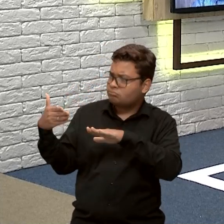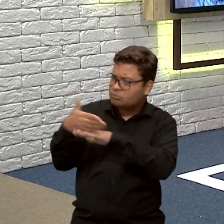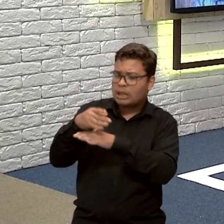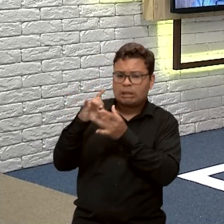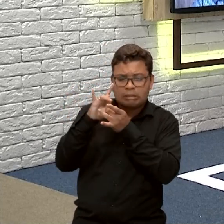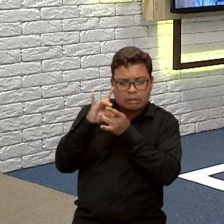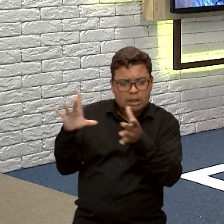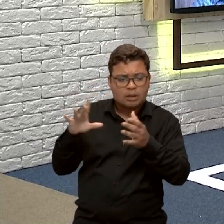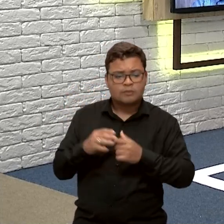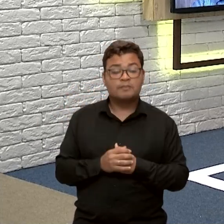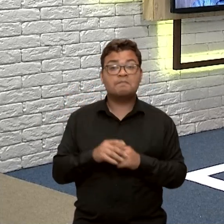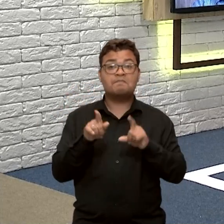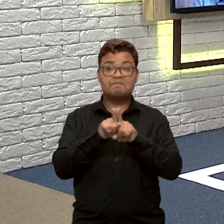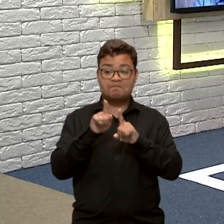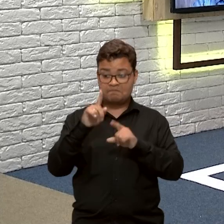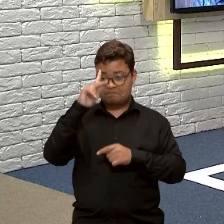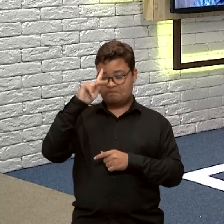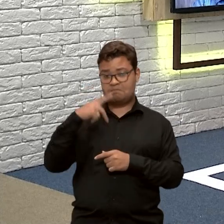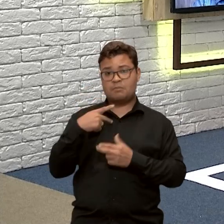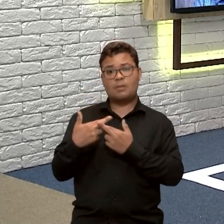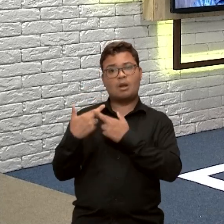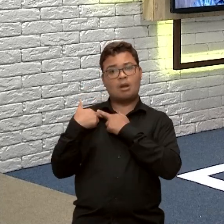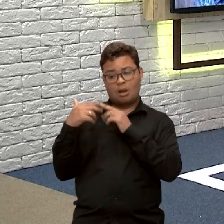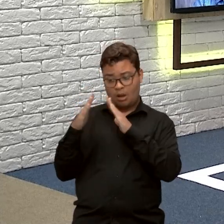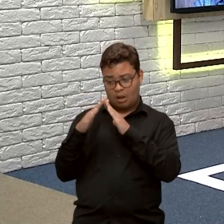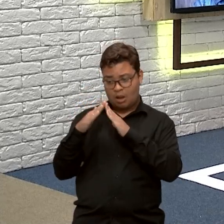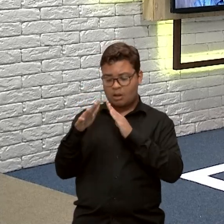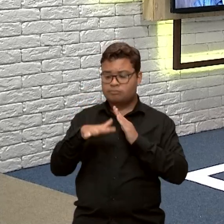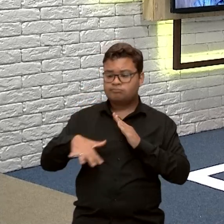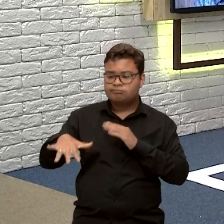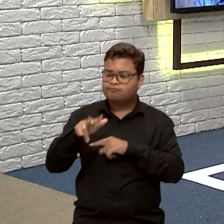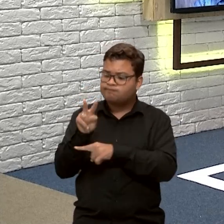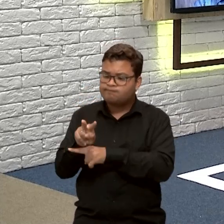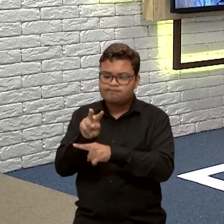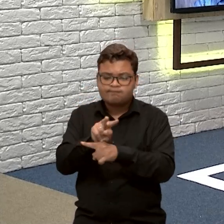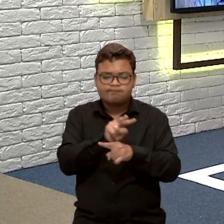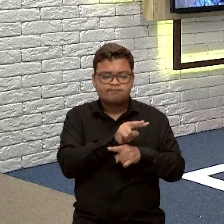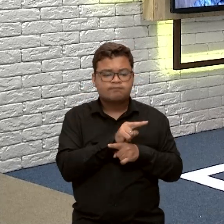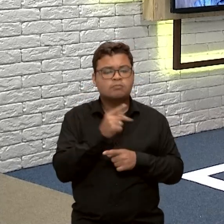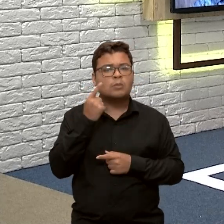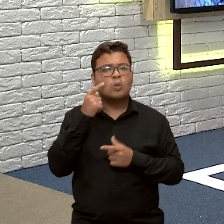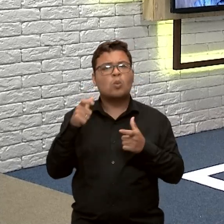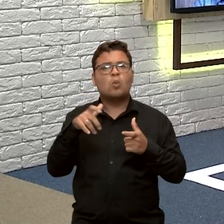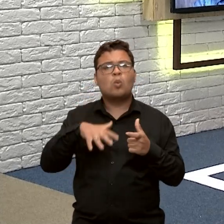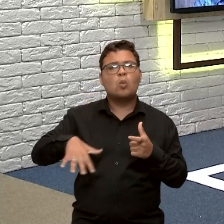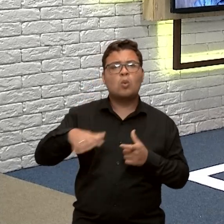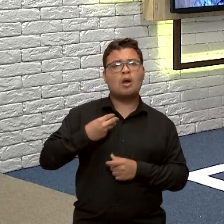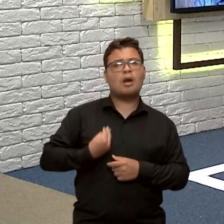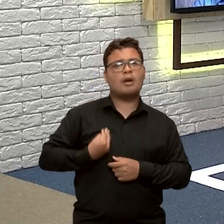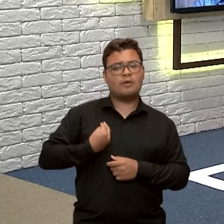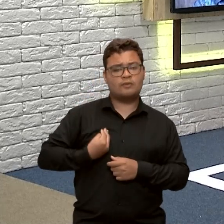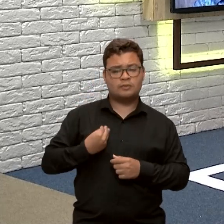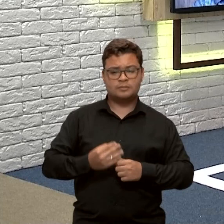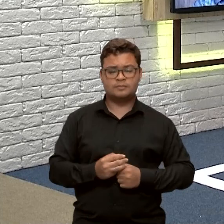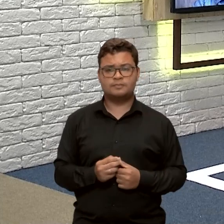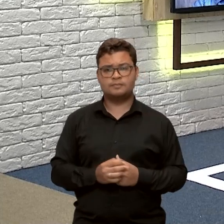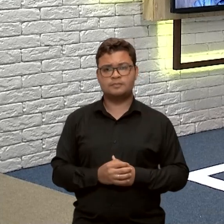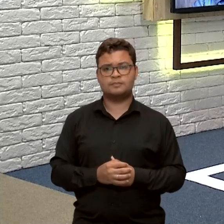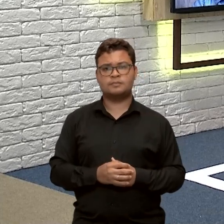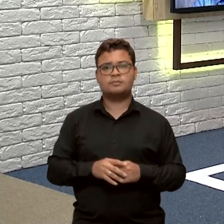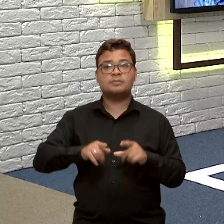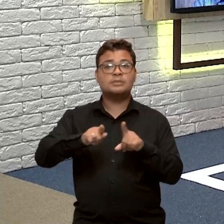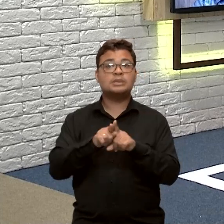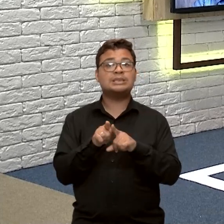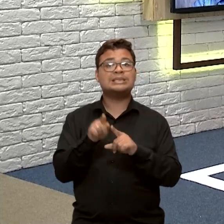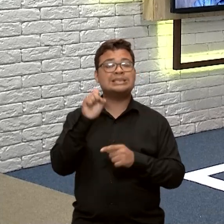né, ao mosquito, queria que você fizesse um chamamento aí na população para permitir a entrada dos agentes de saúde, né, para